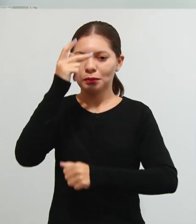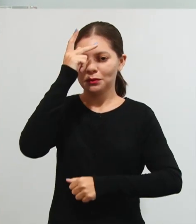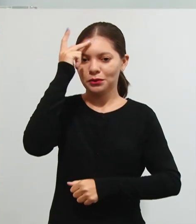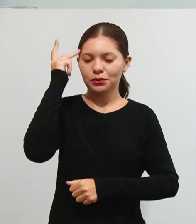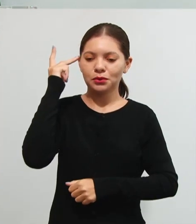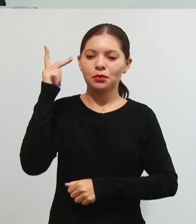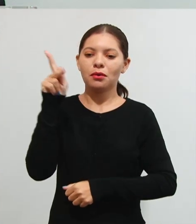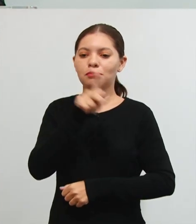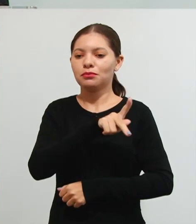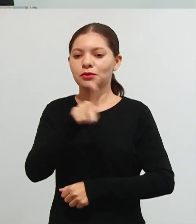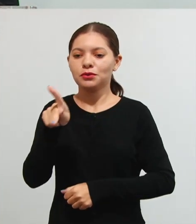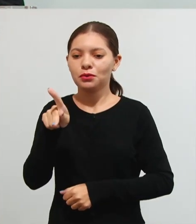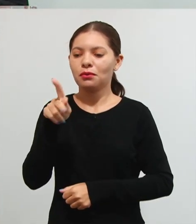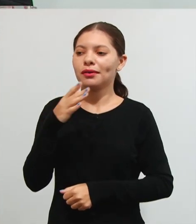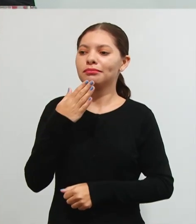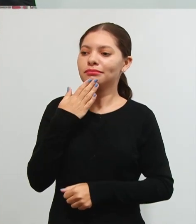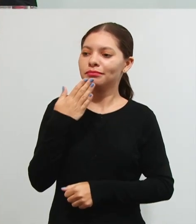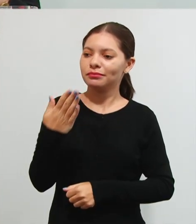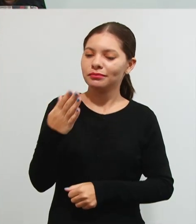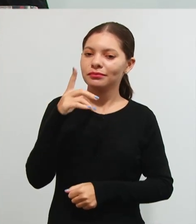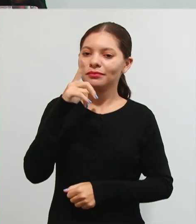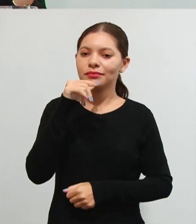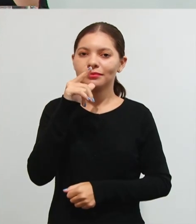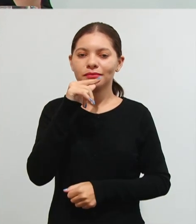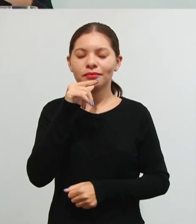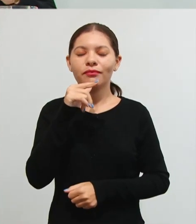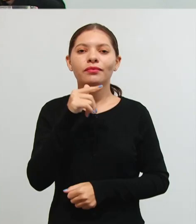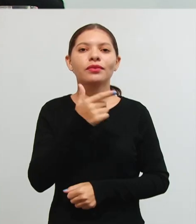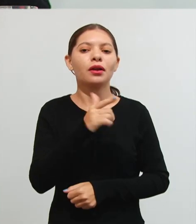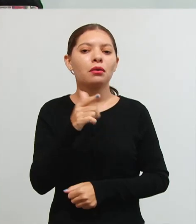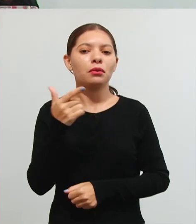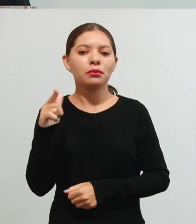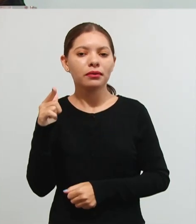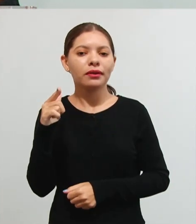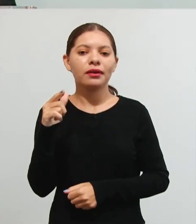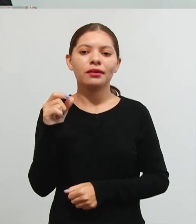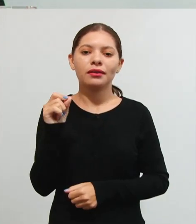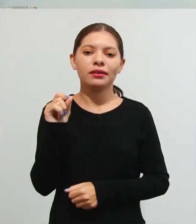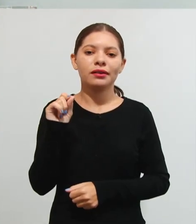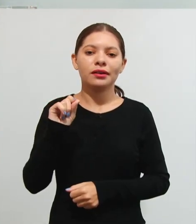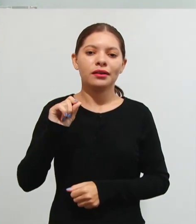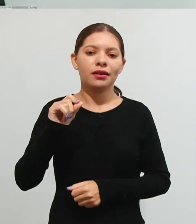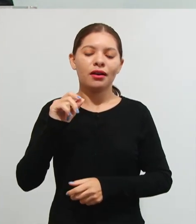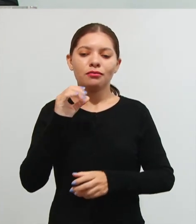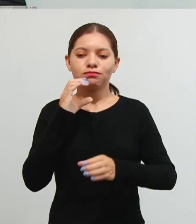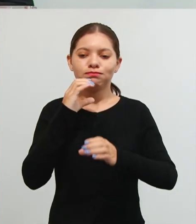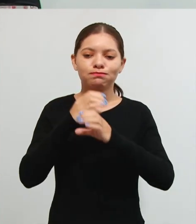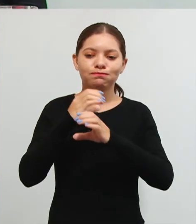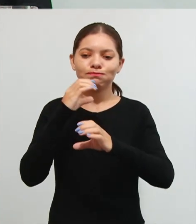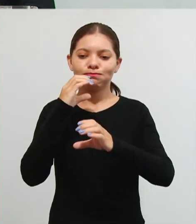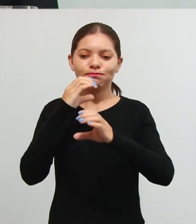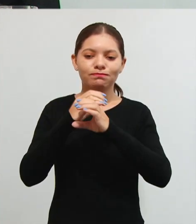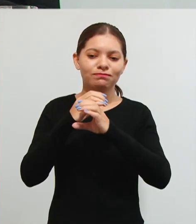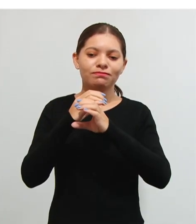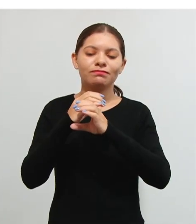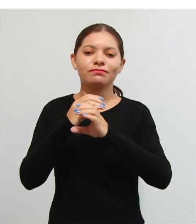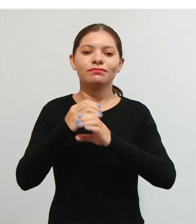lá no bebedouro para pedir água, então ela não se verbaliza, né, não tem uma